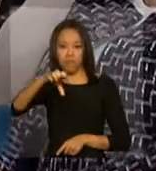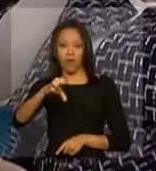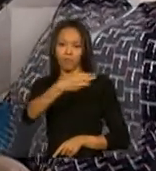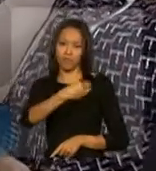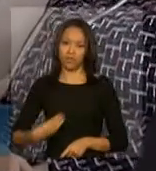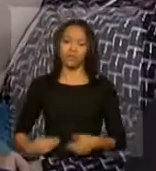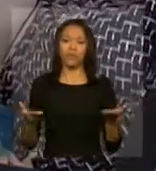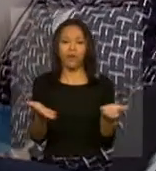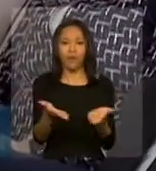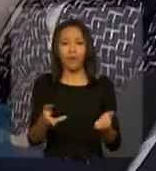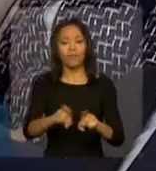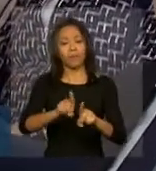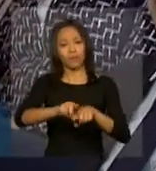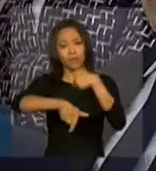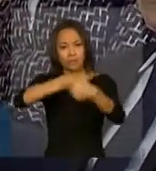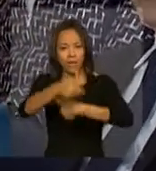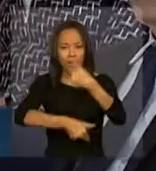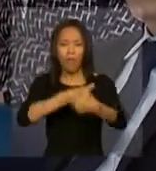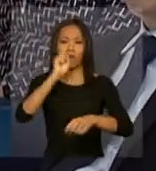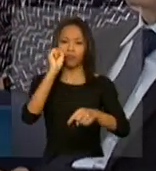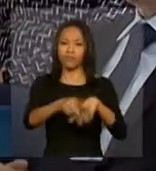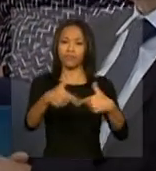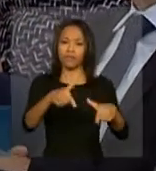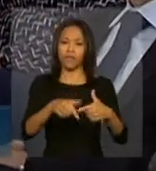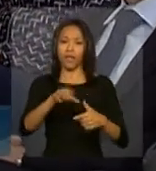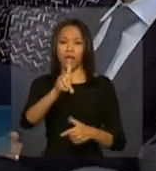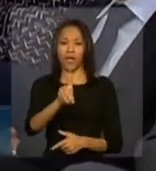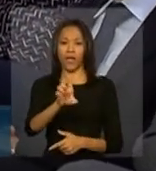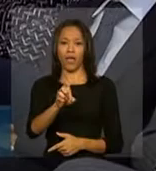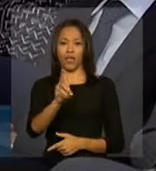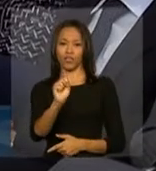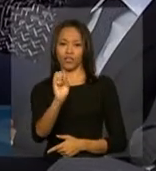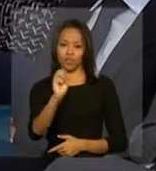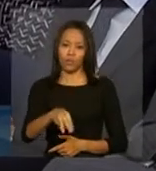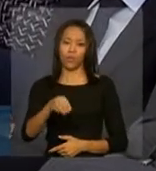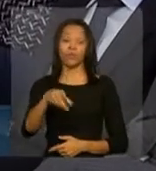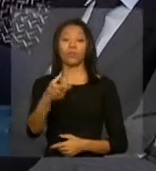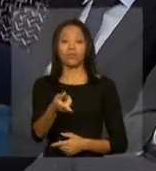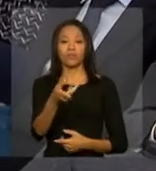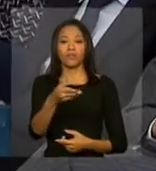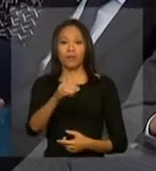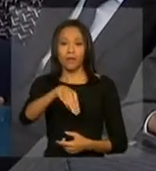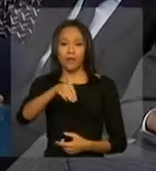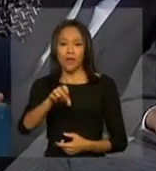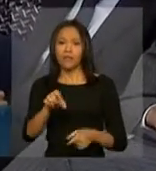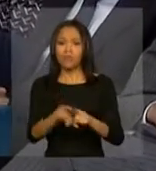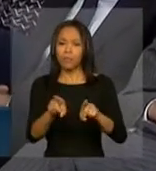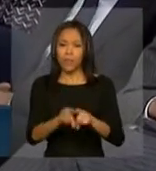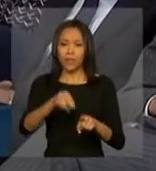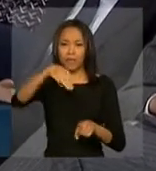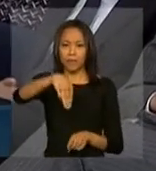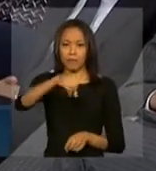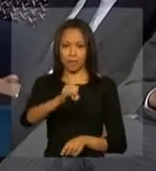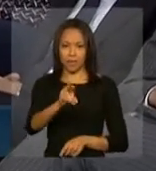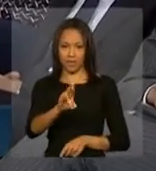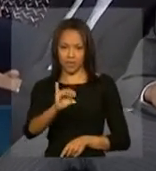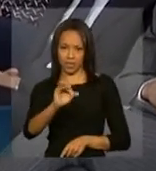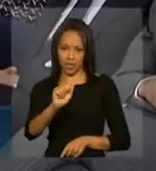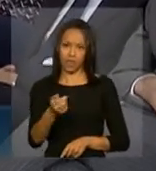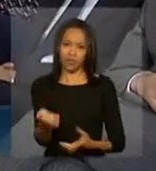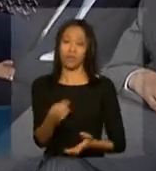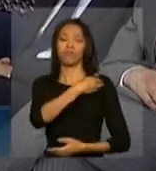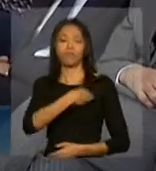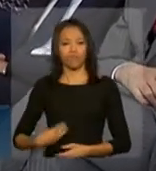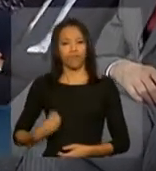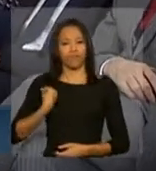Ronel Dias, ministro do Trabalho e Emprego. Edson Lobão, ministro de Estado de Minas e Energia. Miriam Belchior, ministra de Estado de Planejamento,